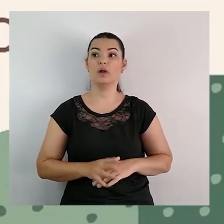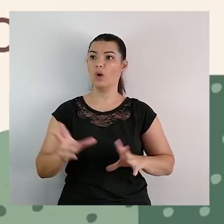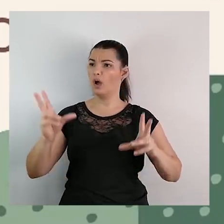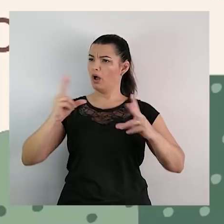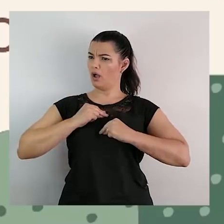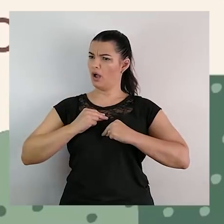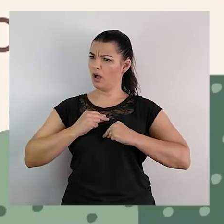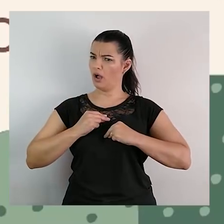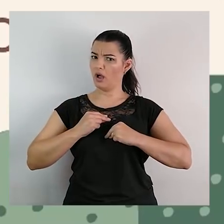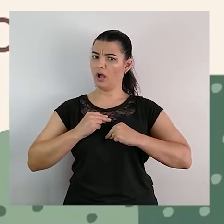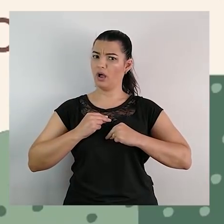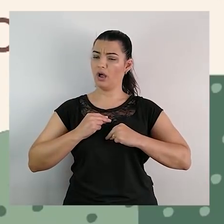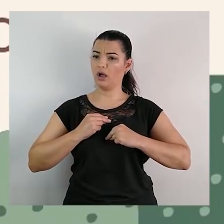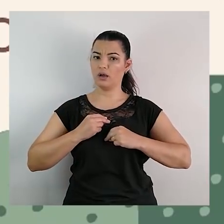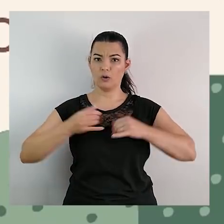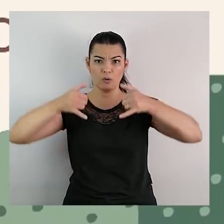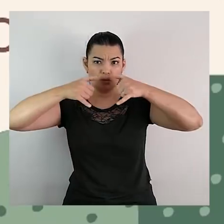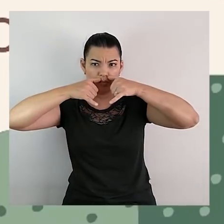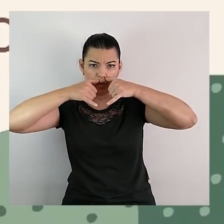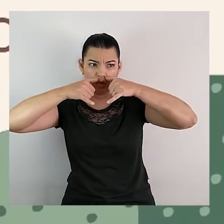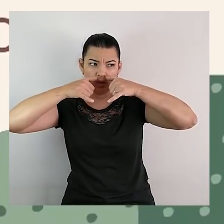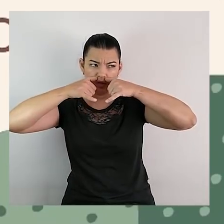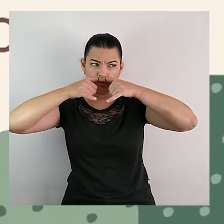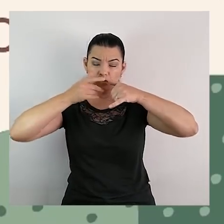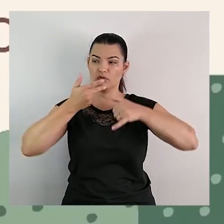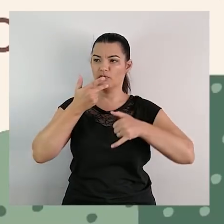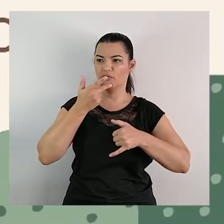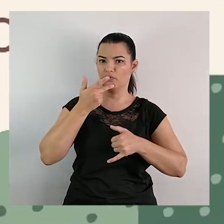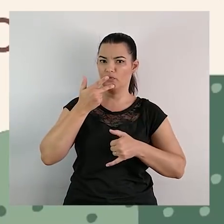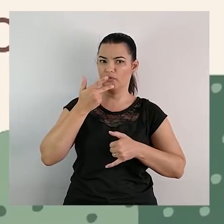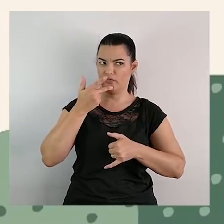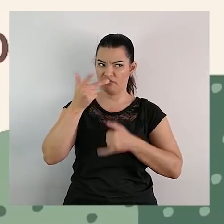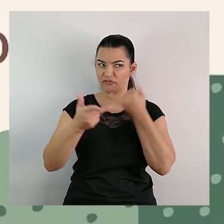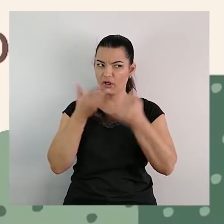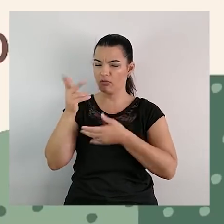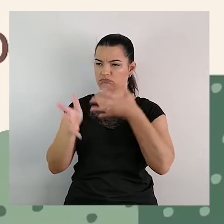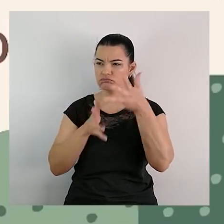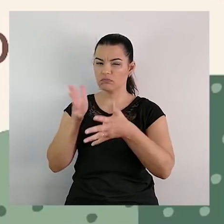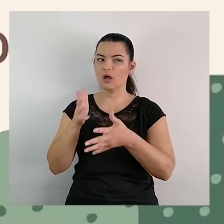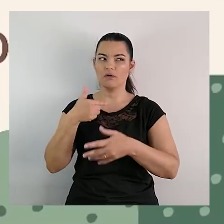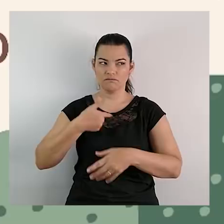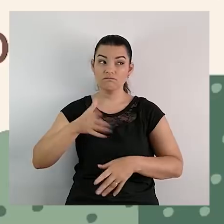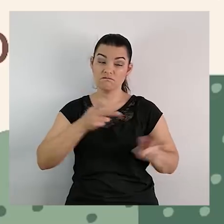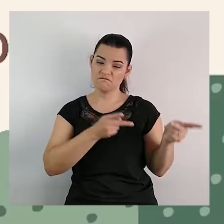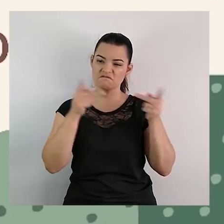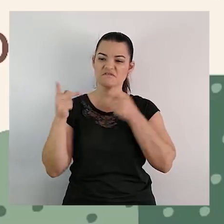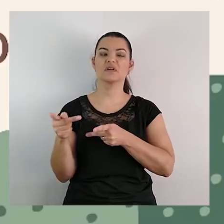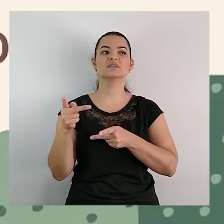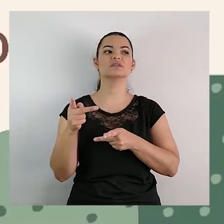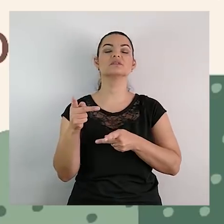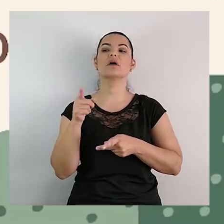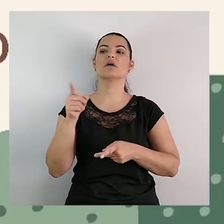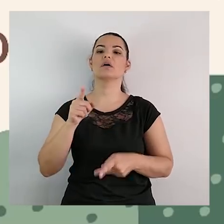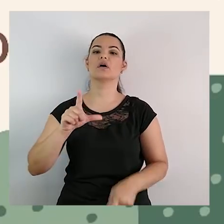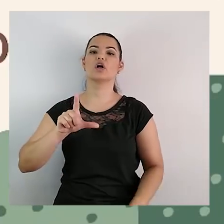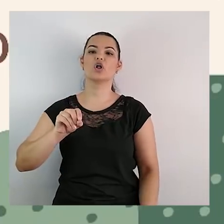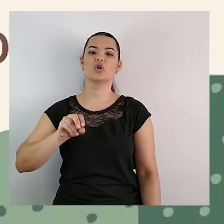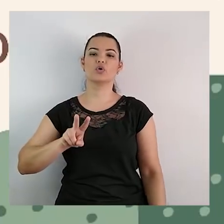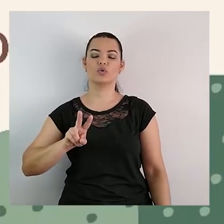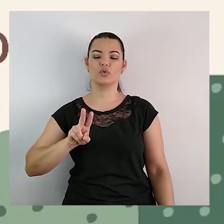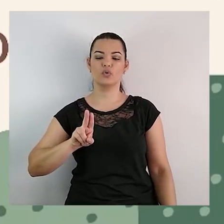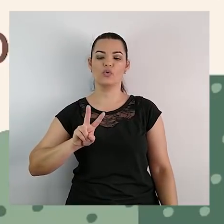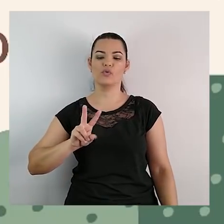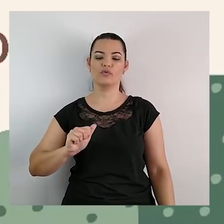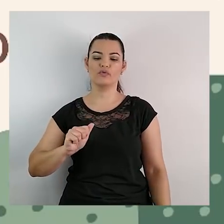Céus! Falou o besouro. Vamos ver o louva-a-Deus. Isso é tudo